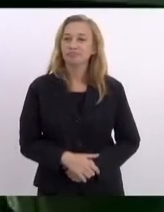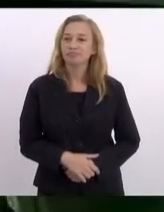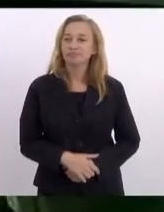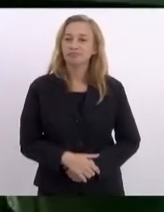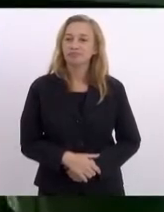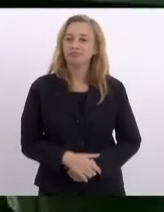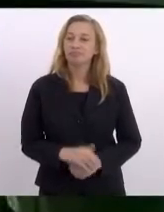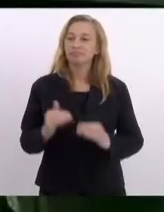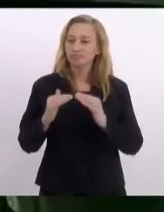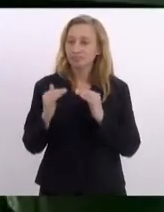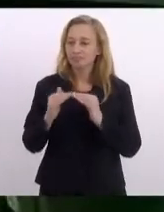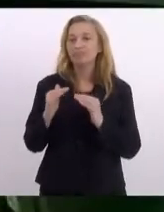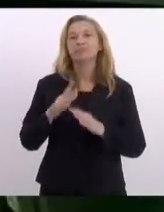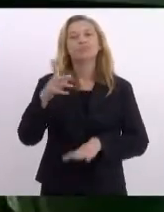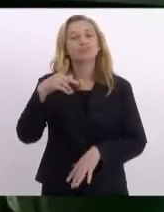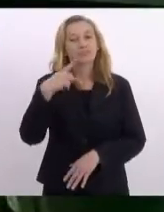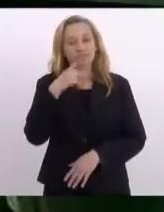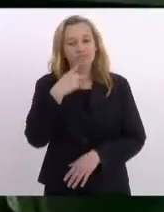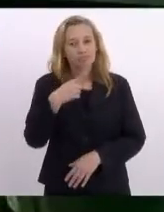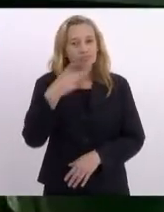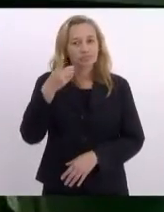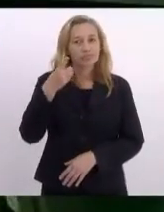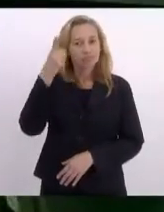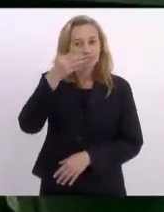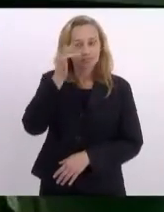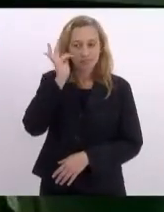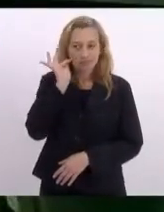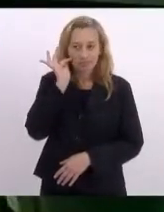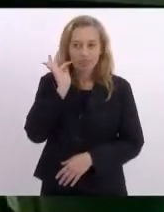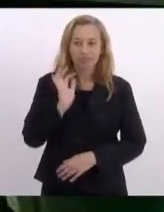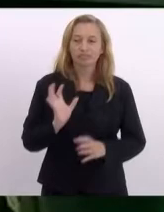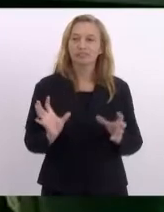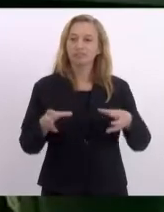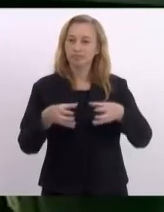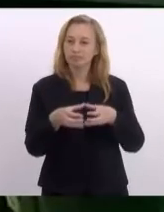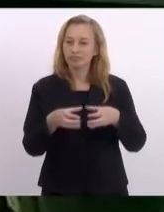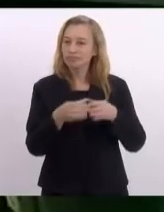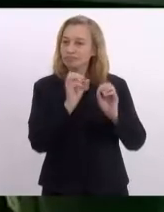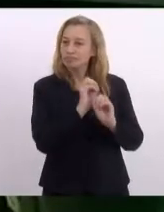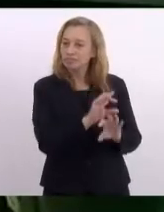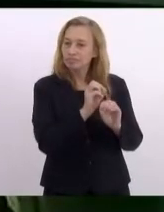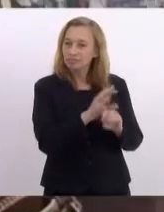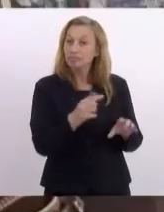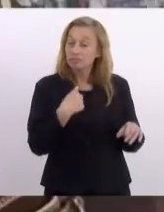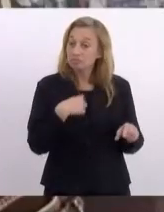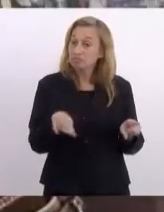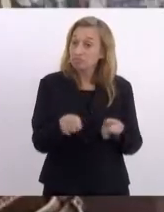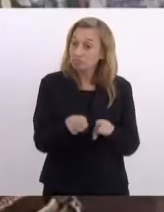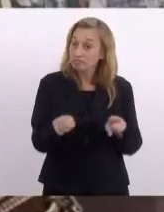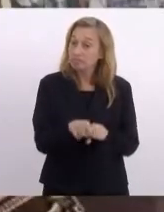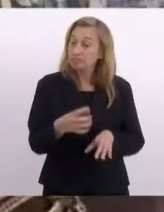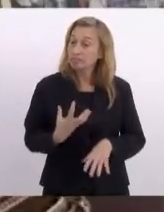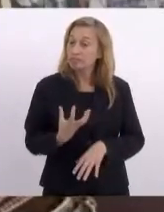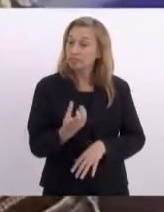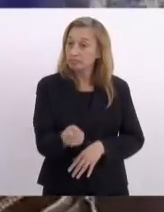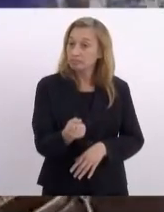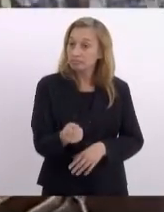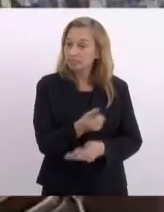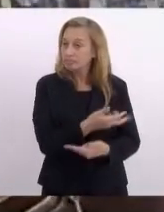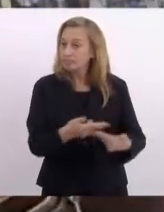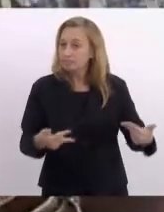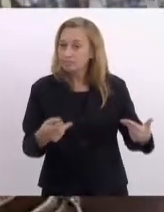corroborando com a fala do deputado Flávio Serafini, que preside a Comissão de Educação, eu também recebi